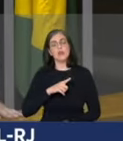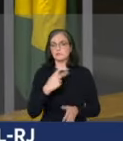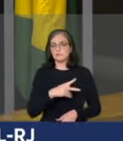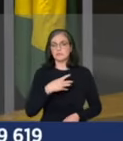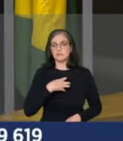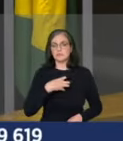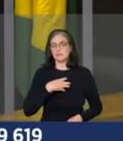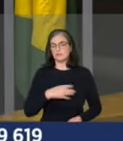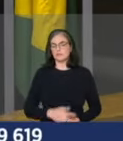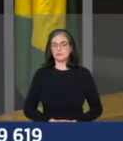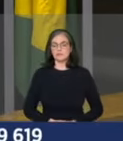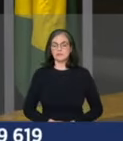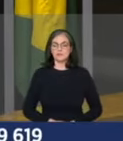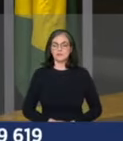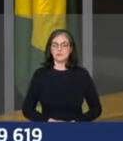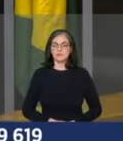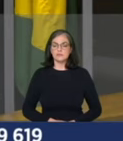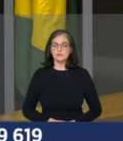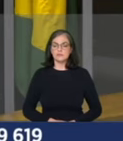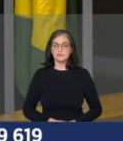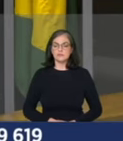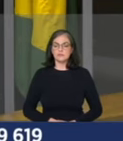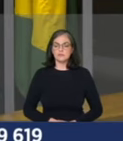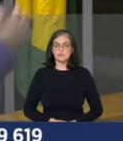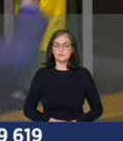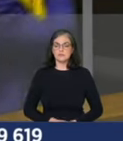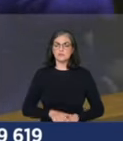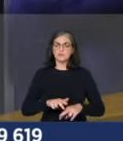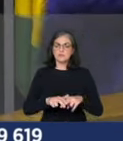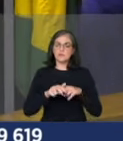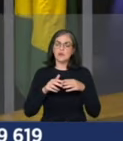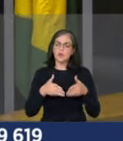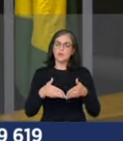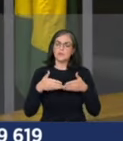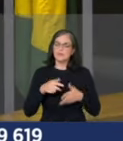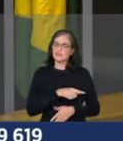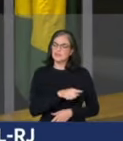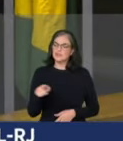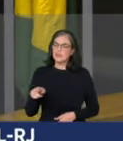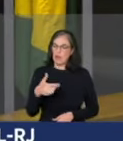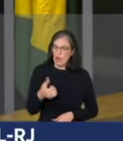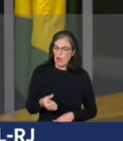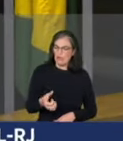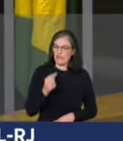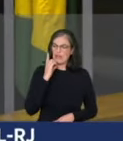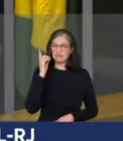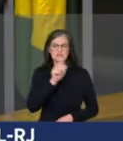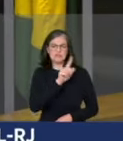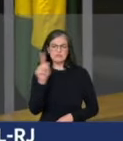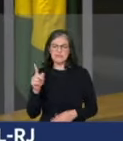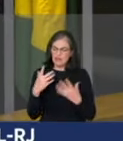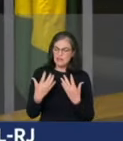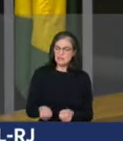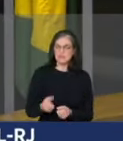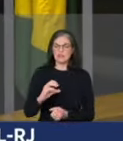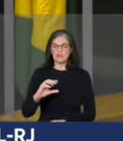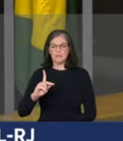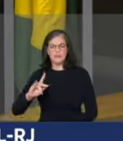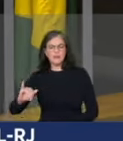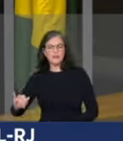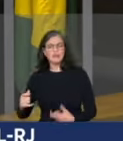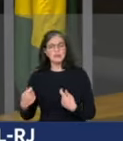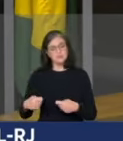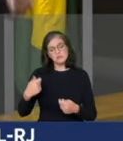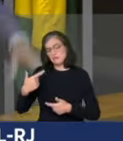por isso eu peço que os deputados não se acovardem assim nessa CPI que tenhamos que trabalhar